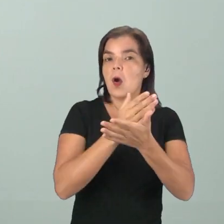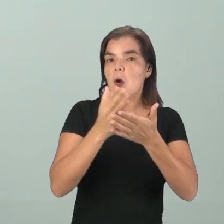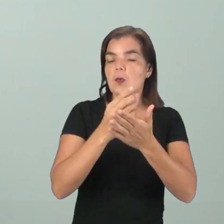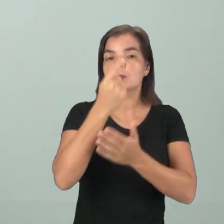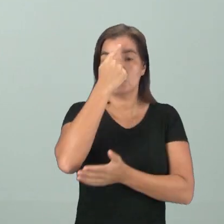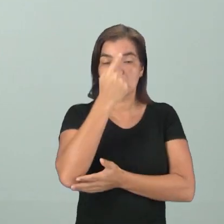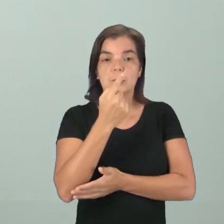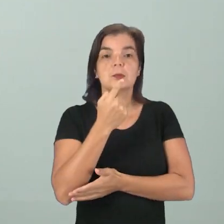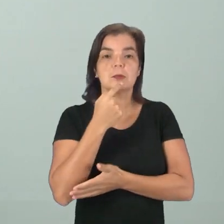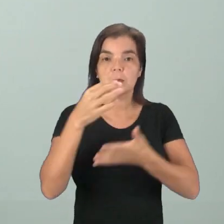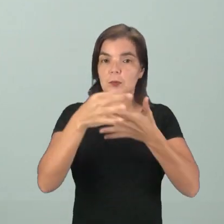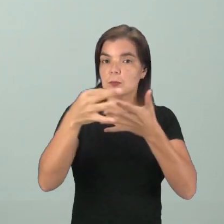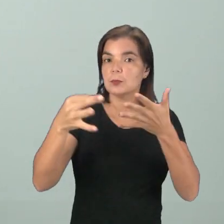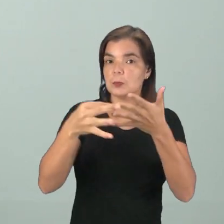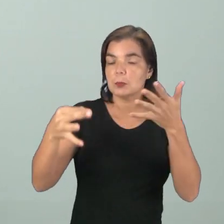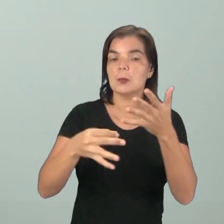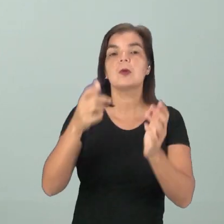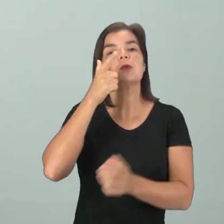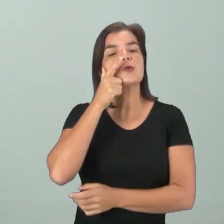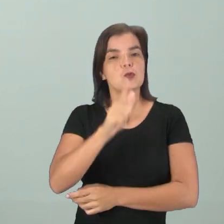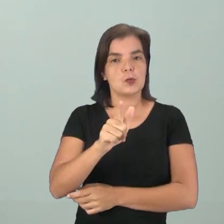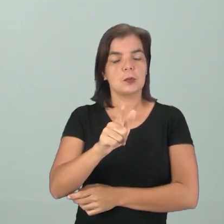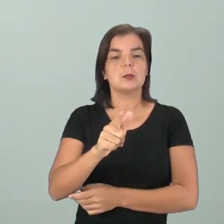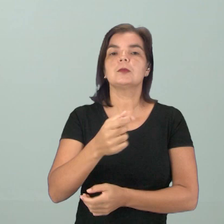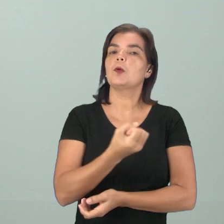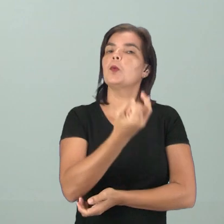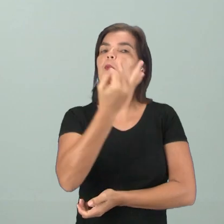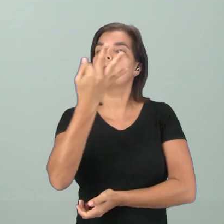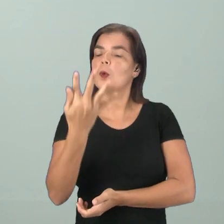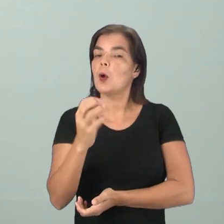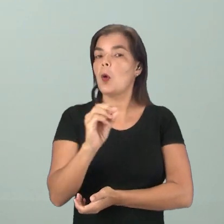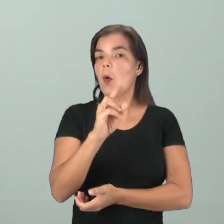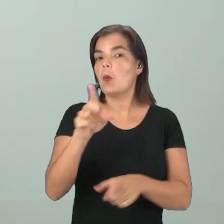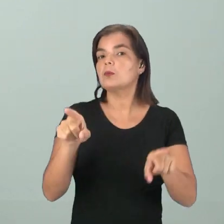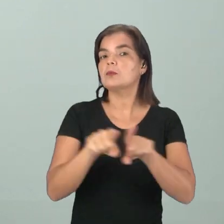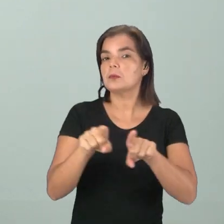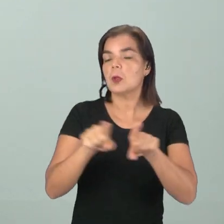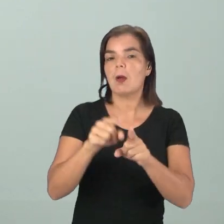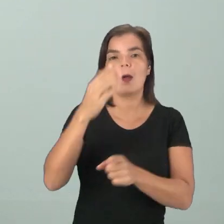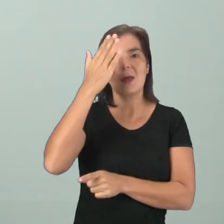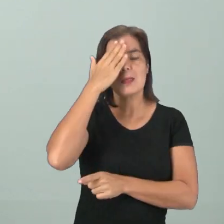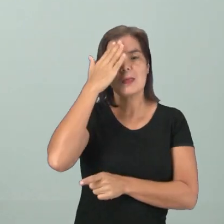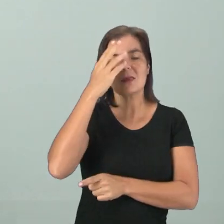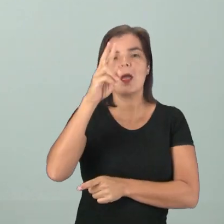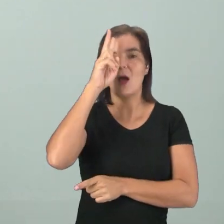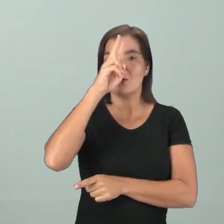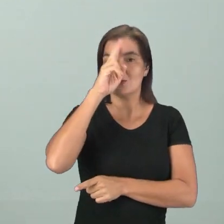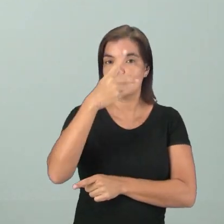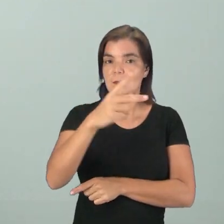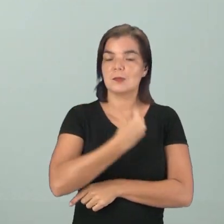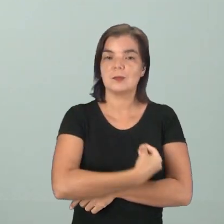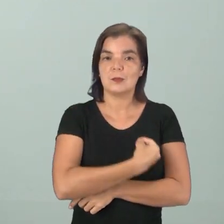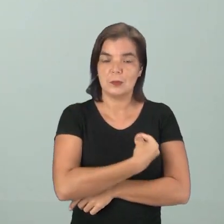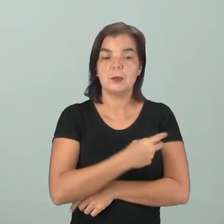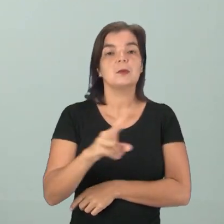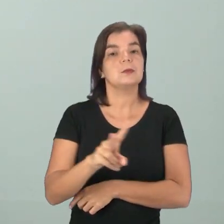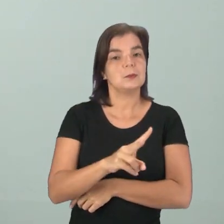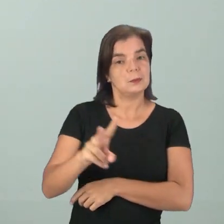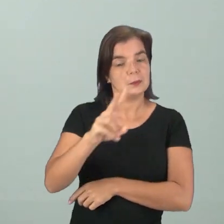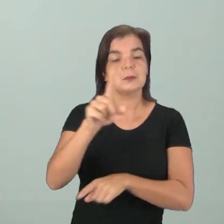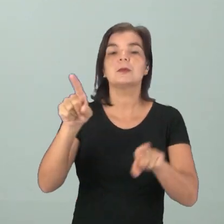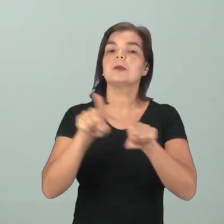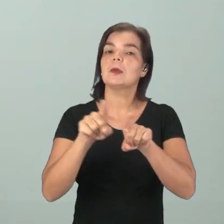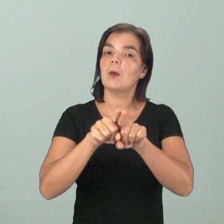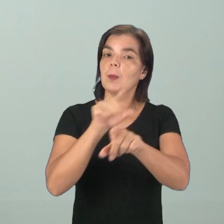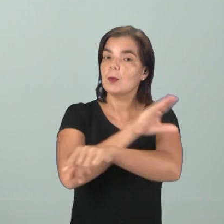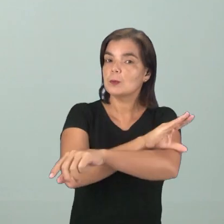alguns símbolos e elementos que vocês conseguem contar ou até mesmo entender a história de vocês. E que isso valoriza também